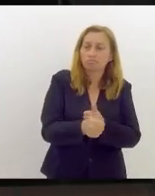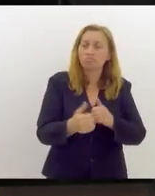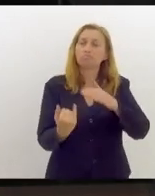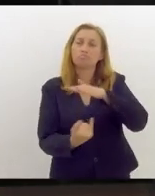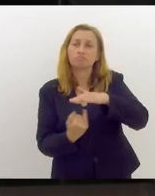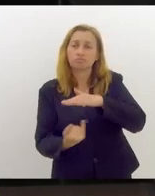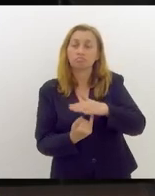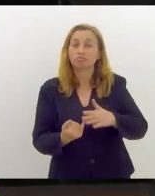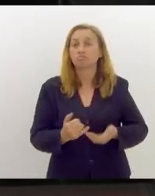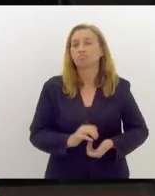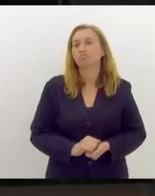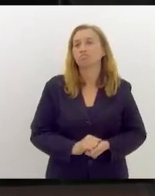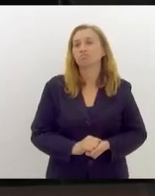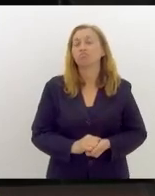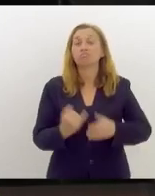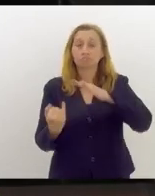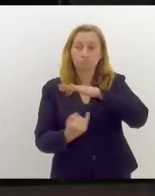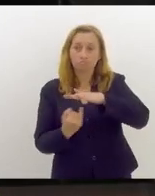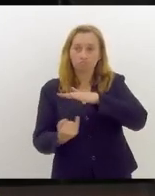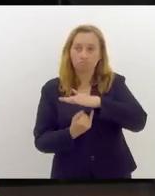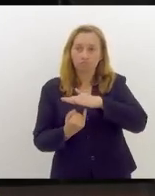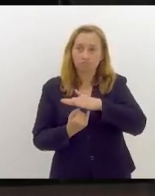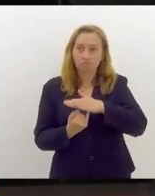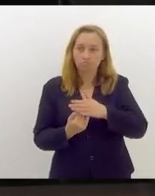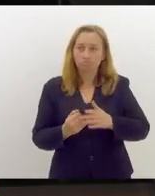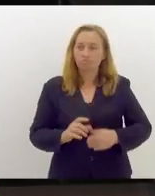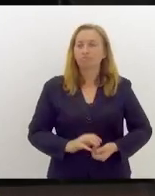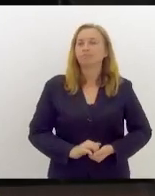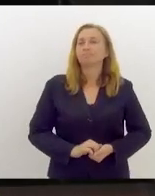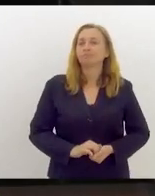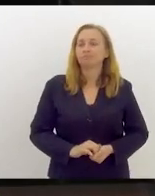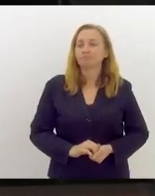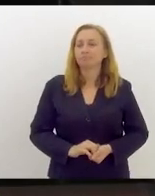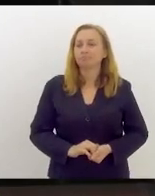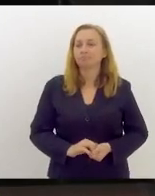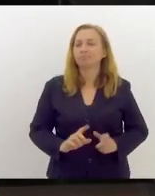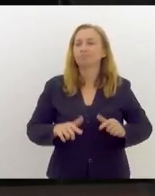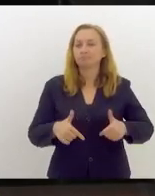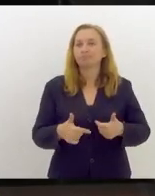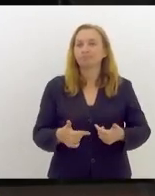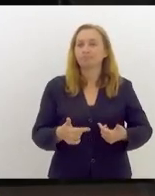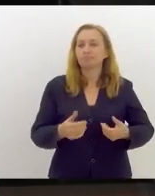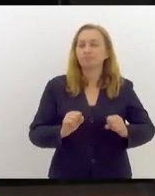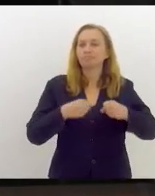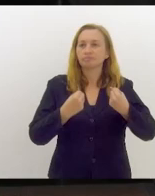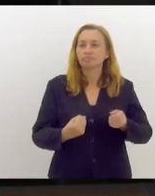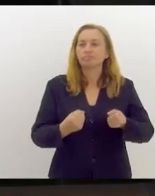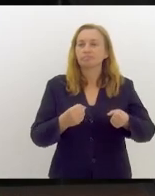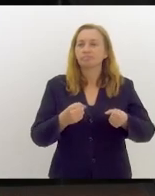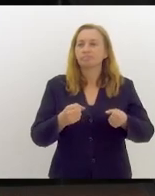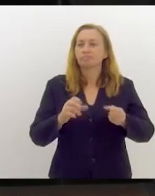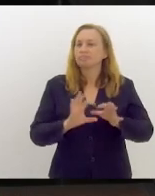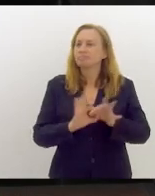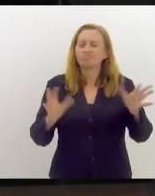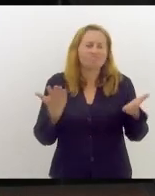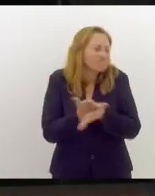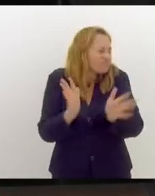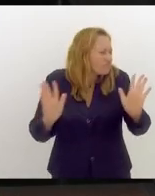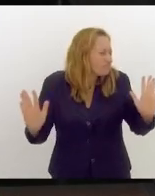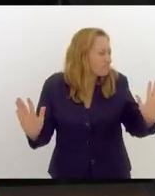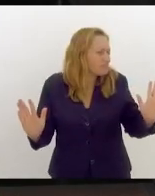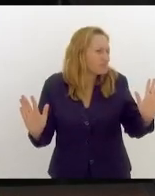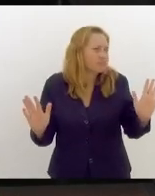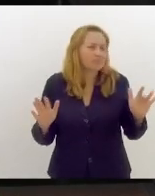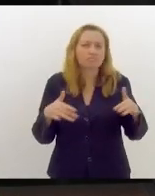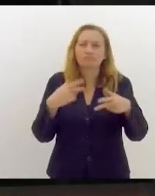instituições As instituições estão postas para defender a democracia e pronto esses